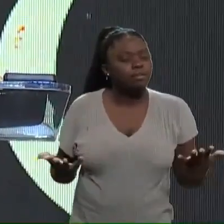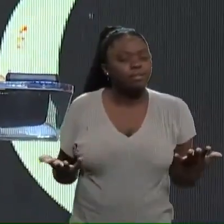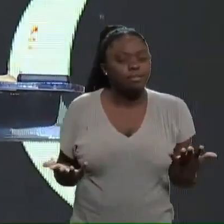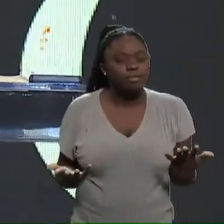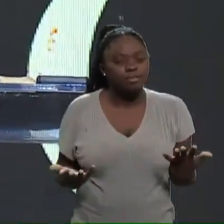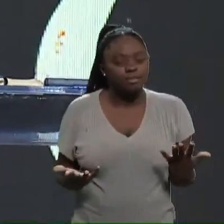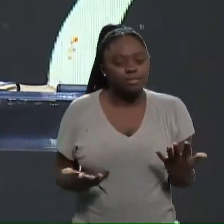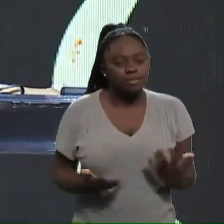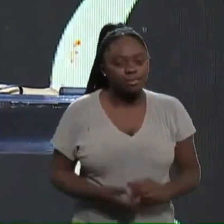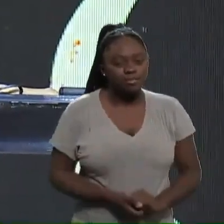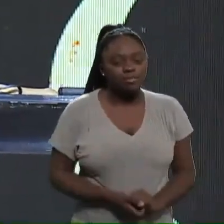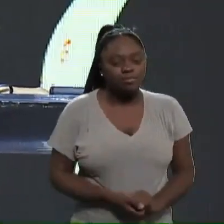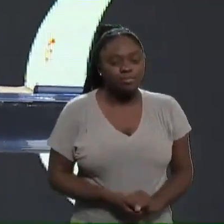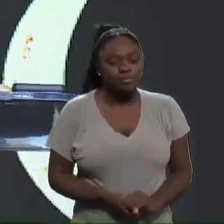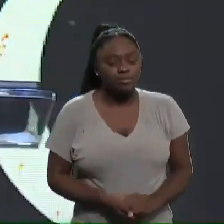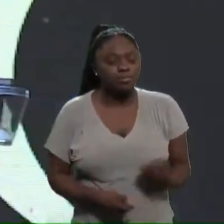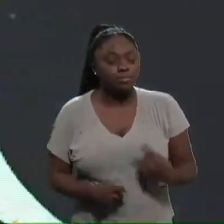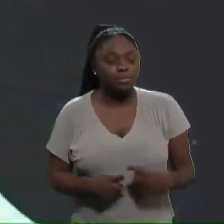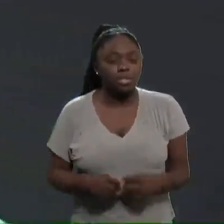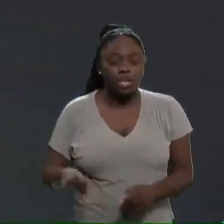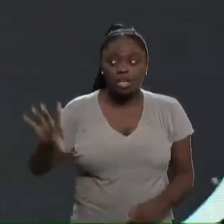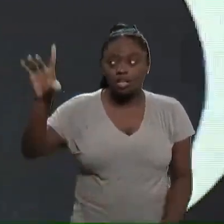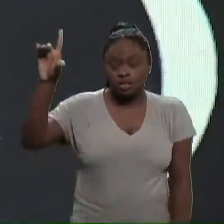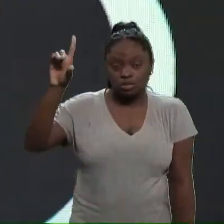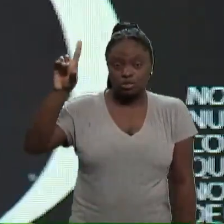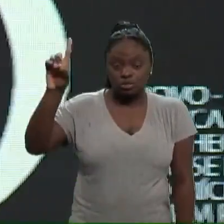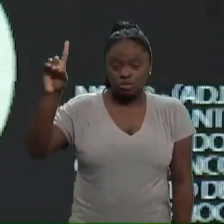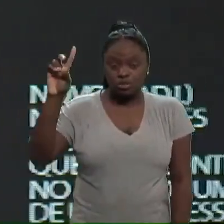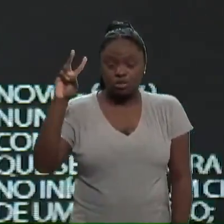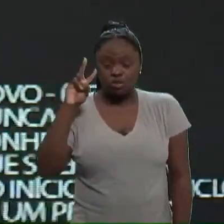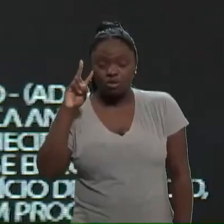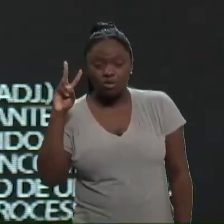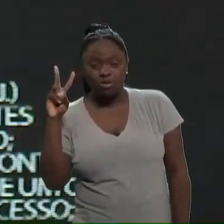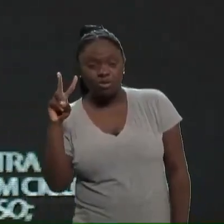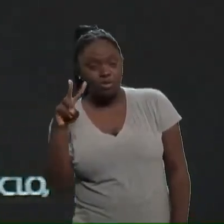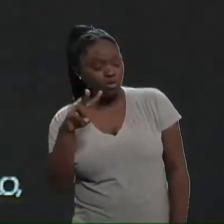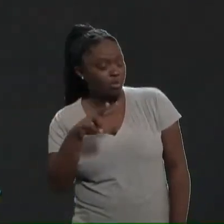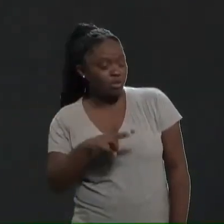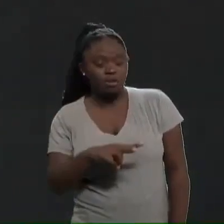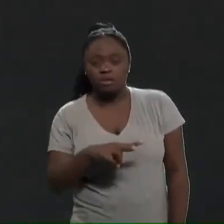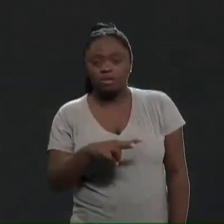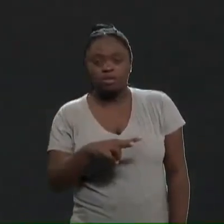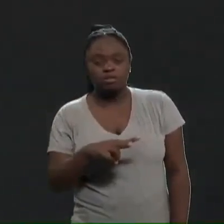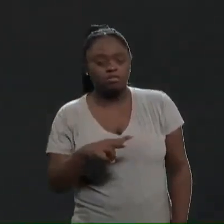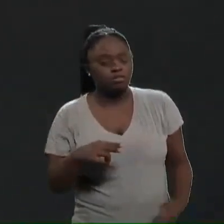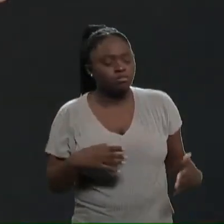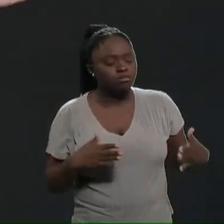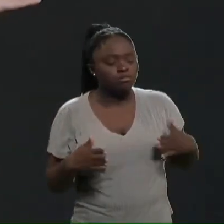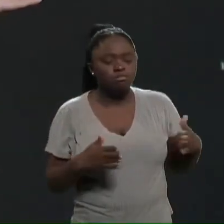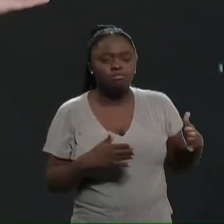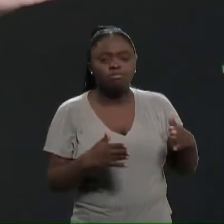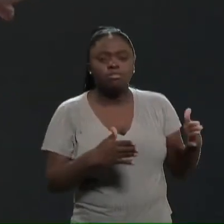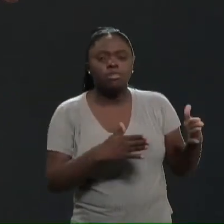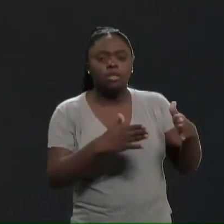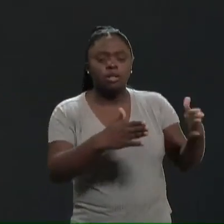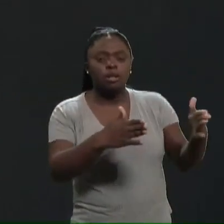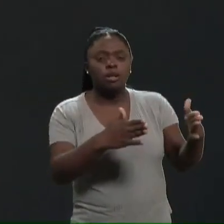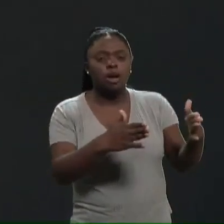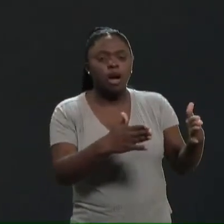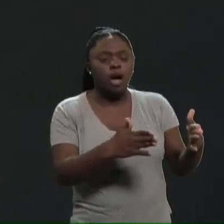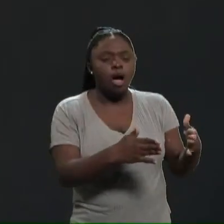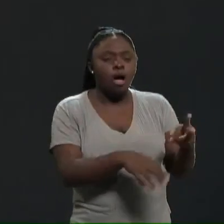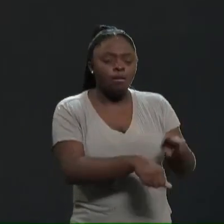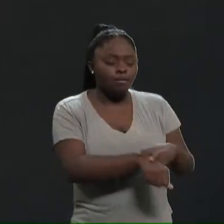Lola? Porque Deus não está olhando para um caminho com